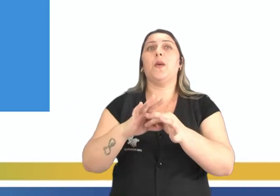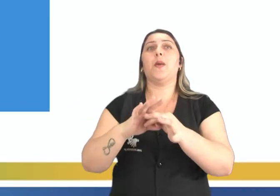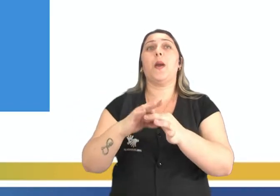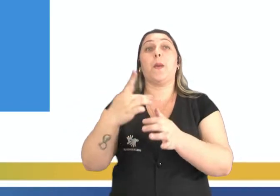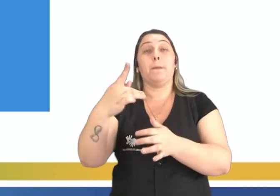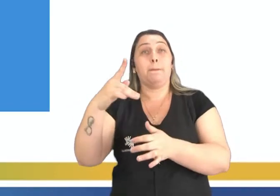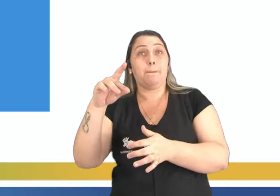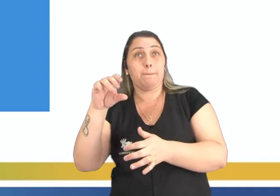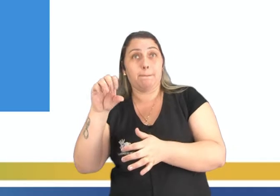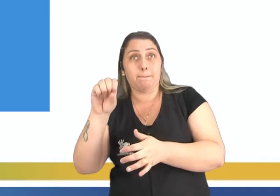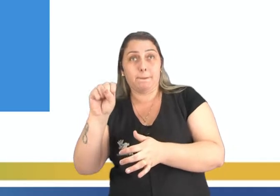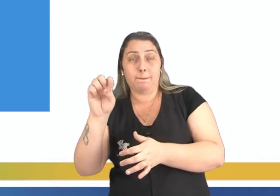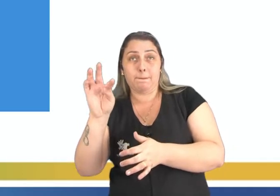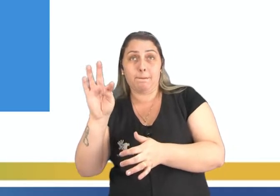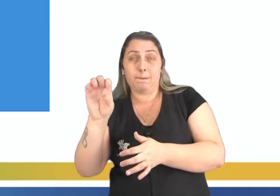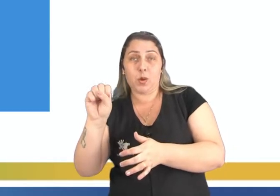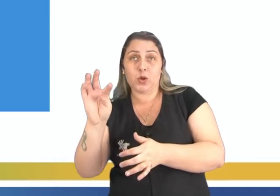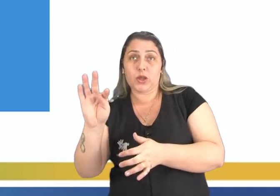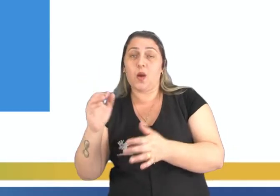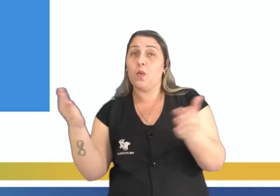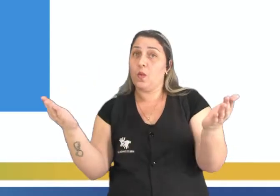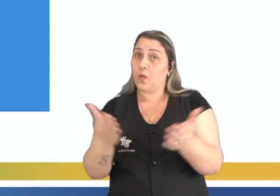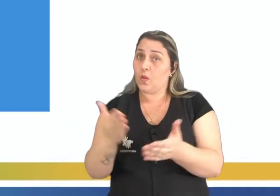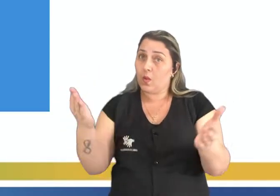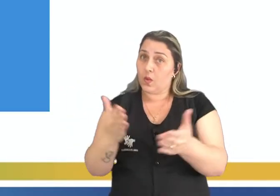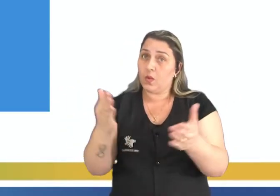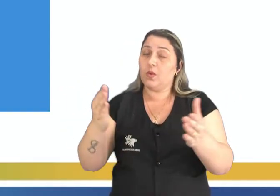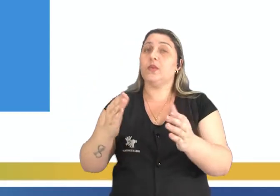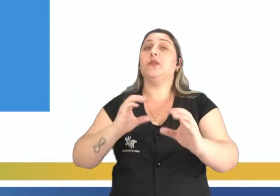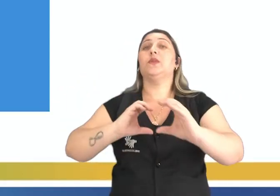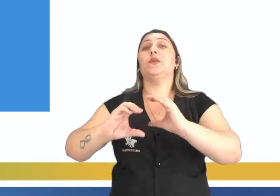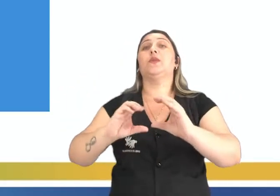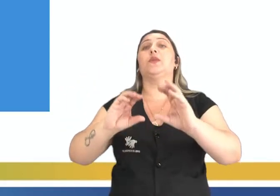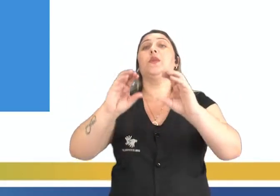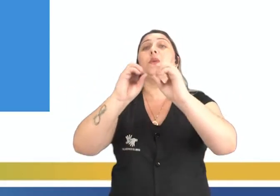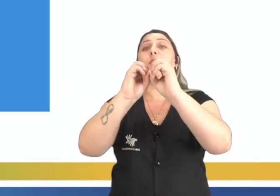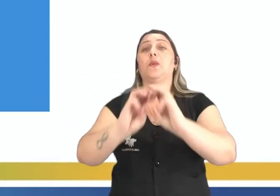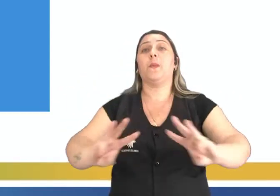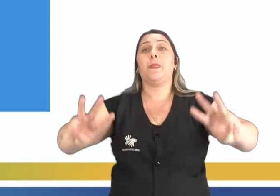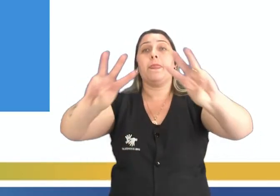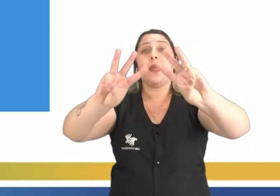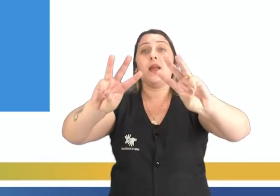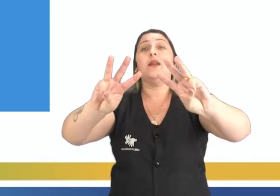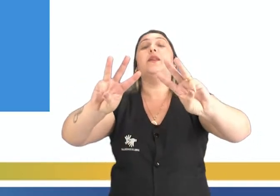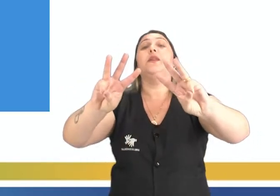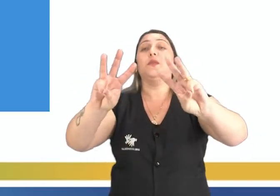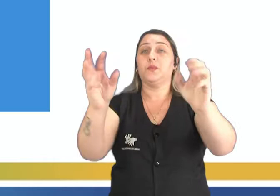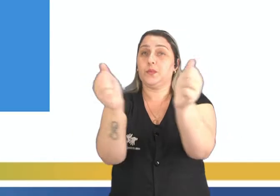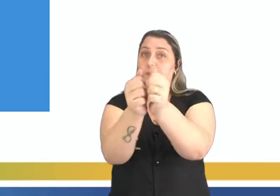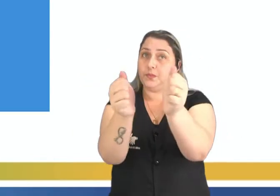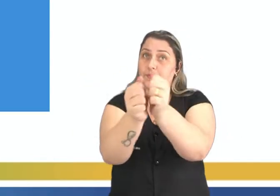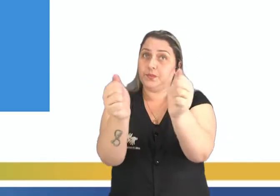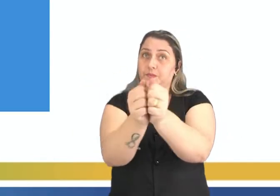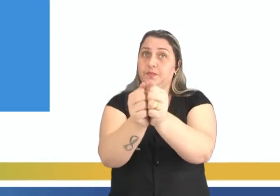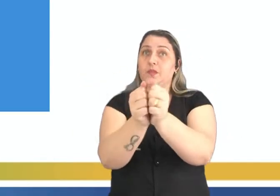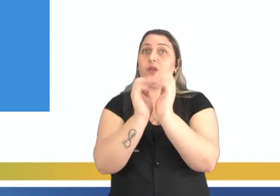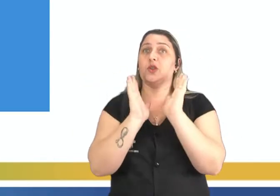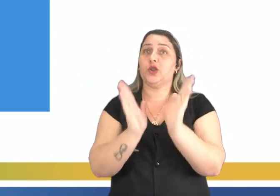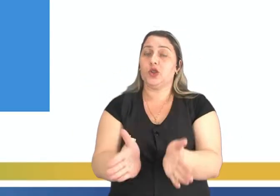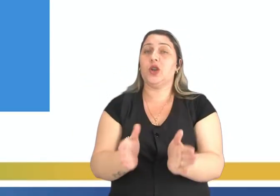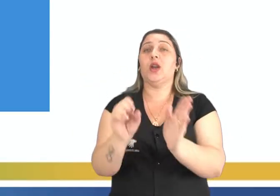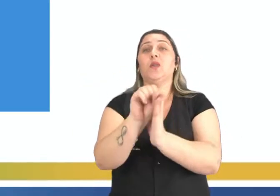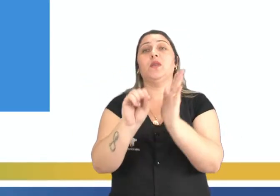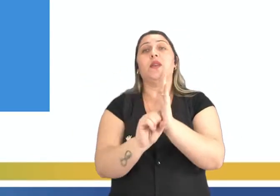Hoje, ambas são agências do sistema das Nações Unidas, então ambas fazem parte das Nações Unidas. Então, já no